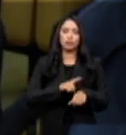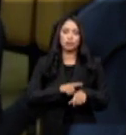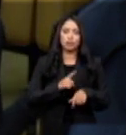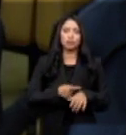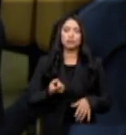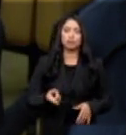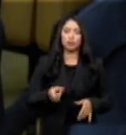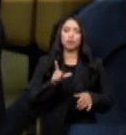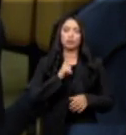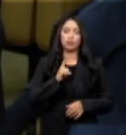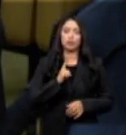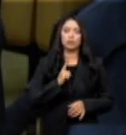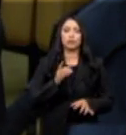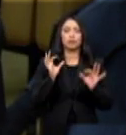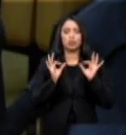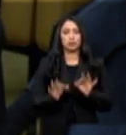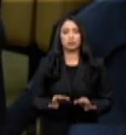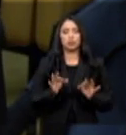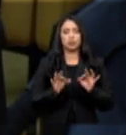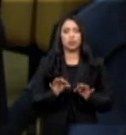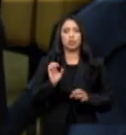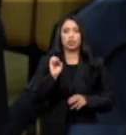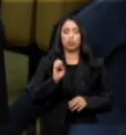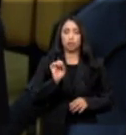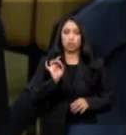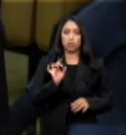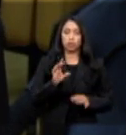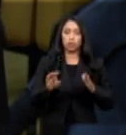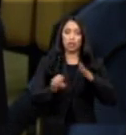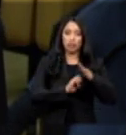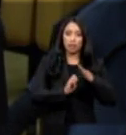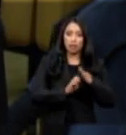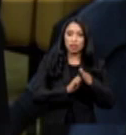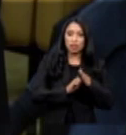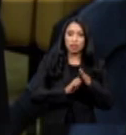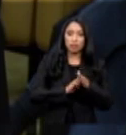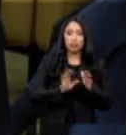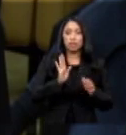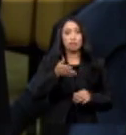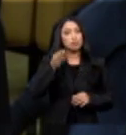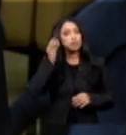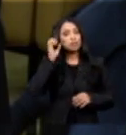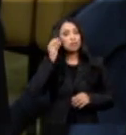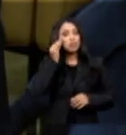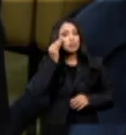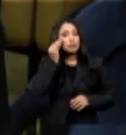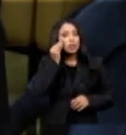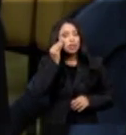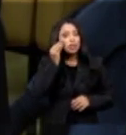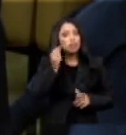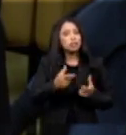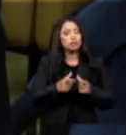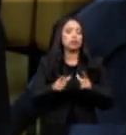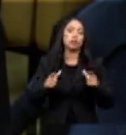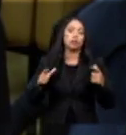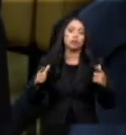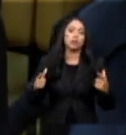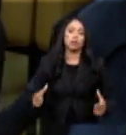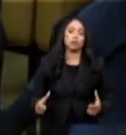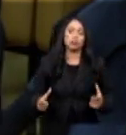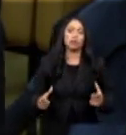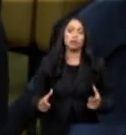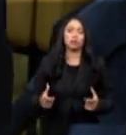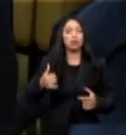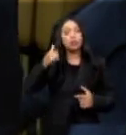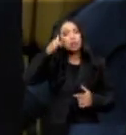a garantia de que apenas as concessionárias experientes continuarão o trabalho de franca expansão no setor,